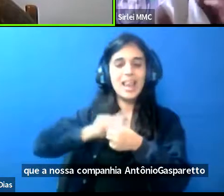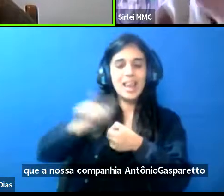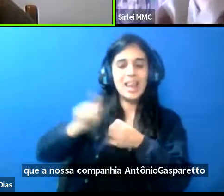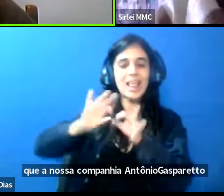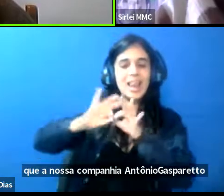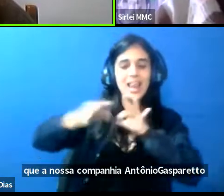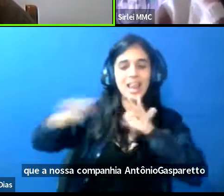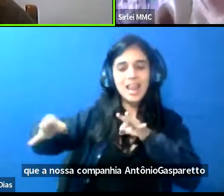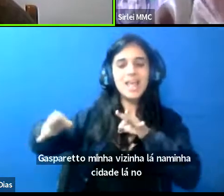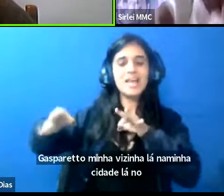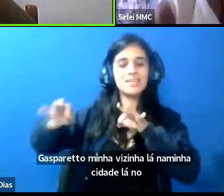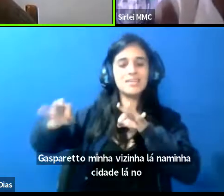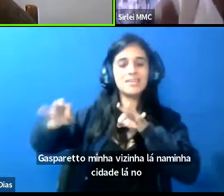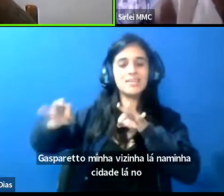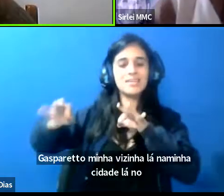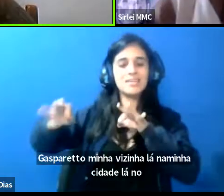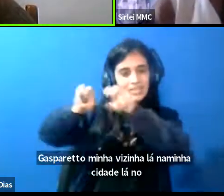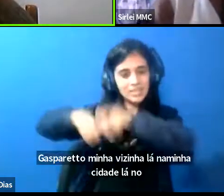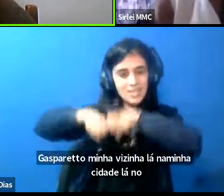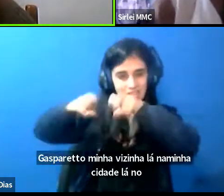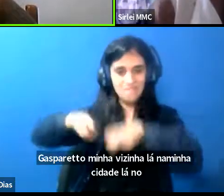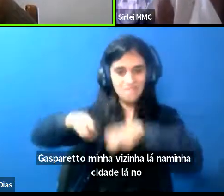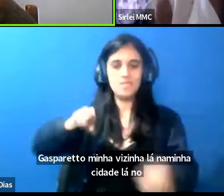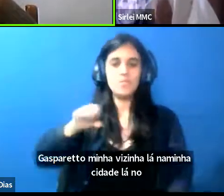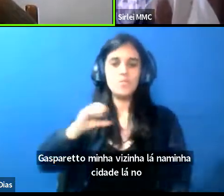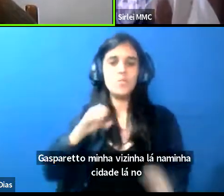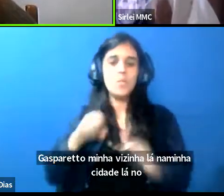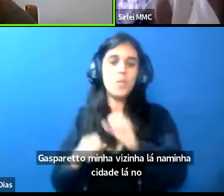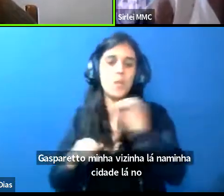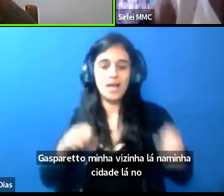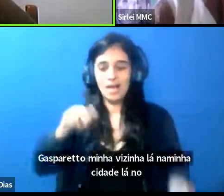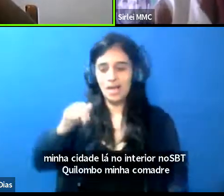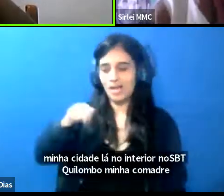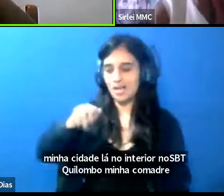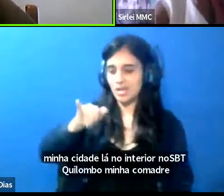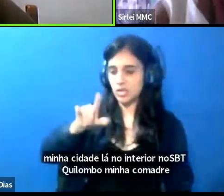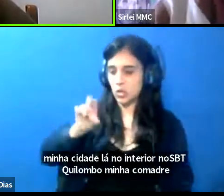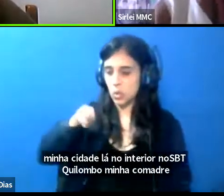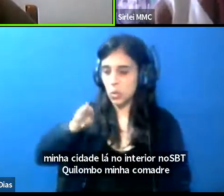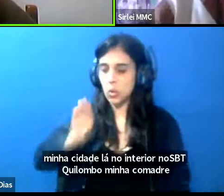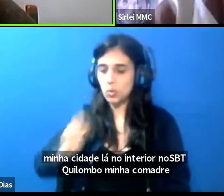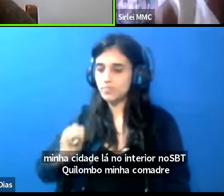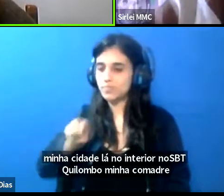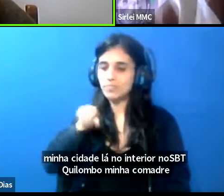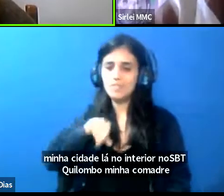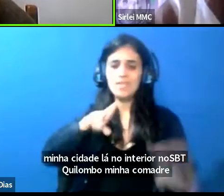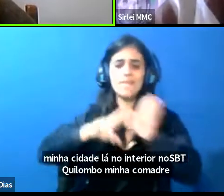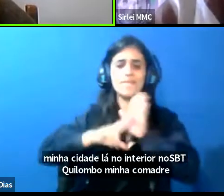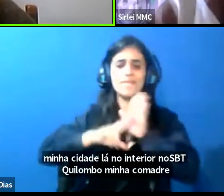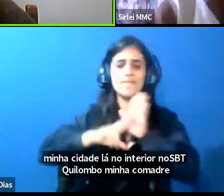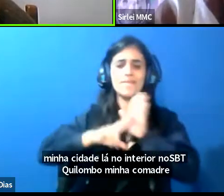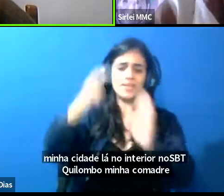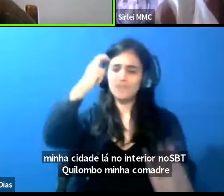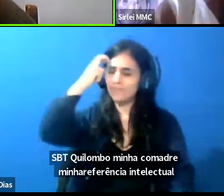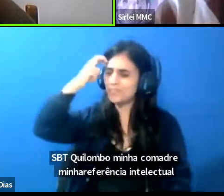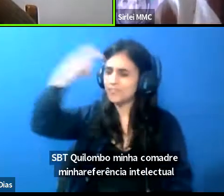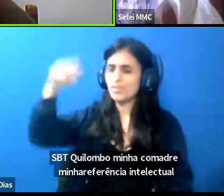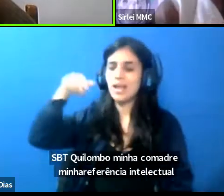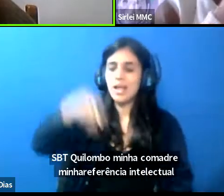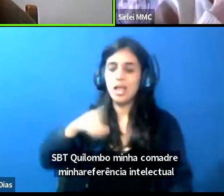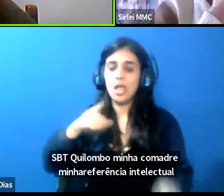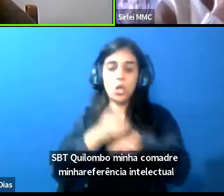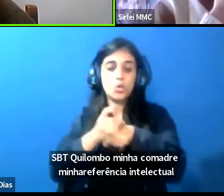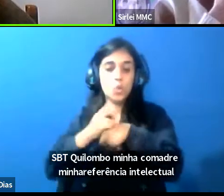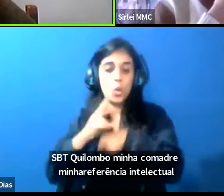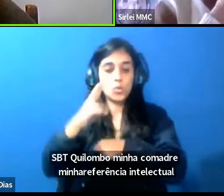de Quilombo, minha comadre, minha referência intelectual. A Cirlei é doutora em